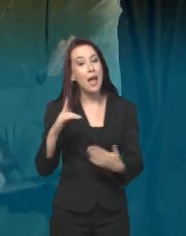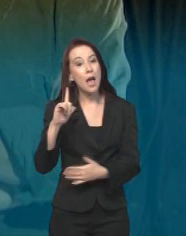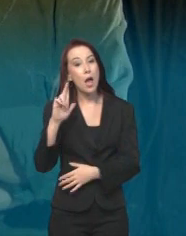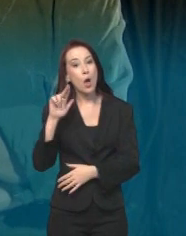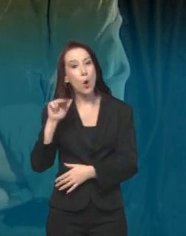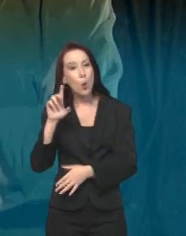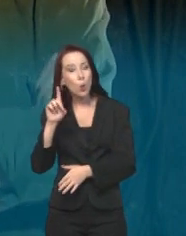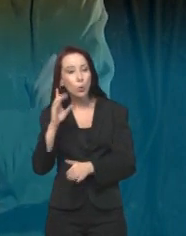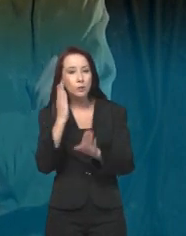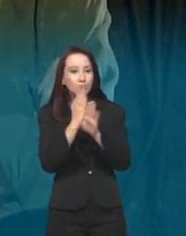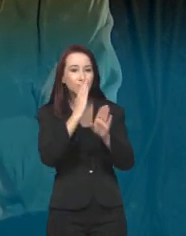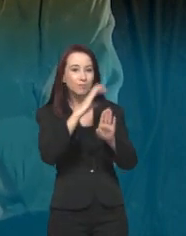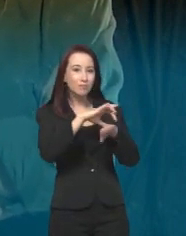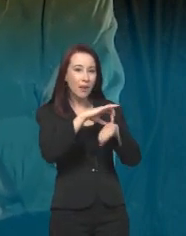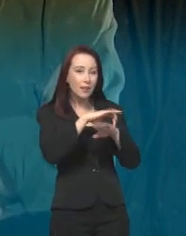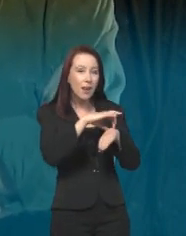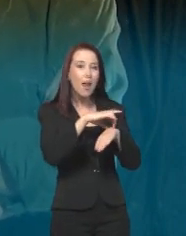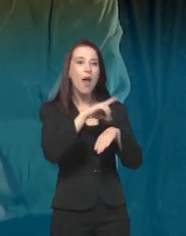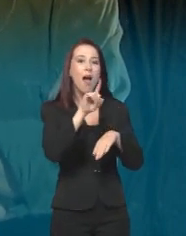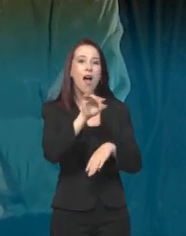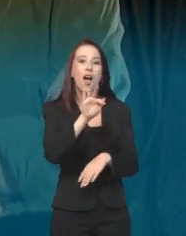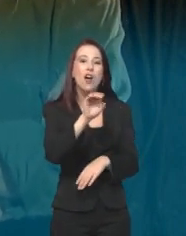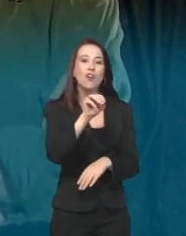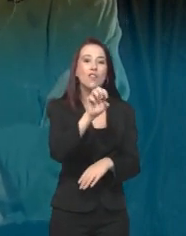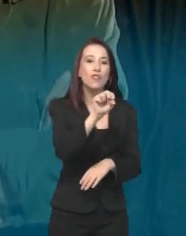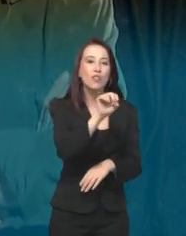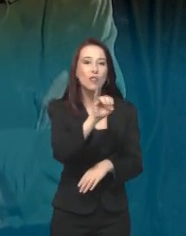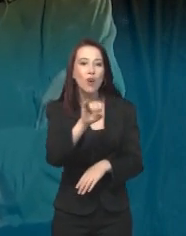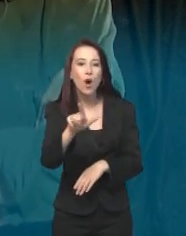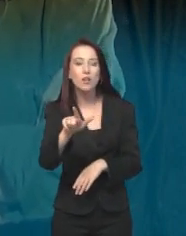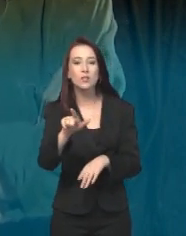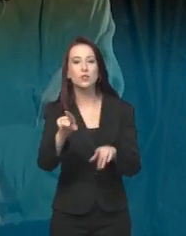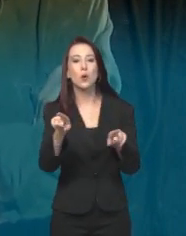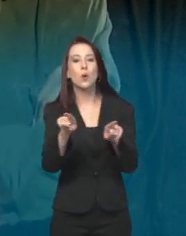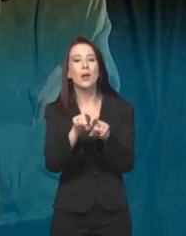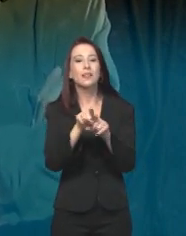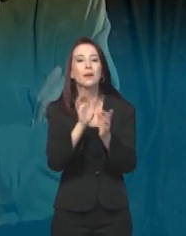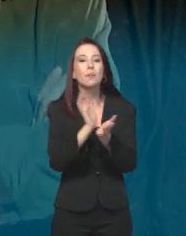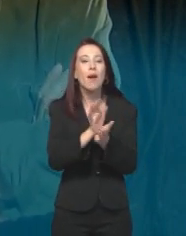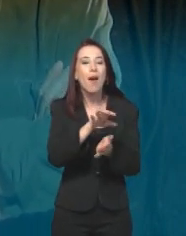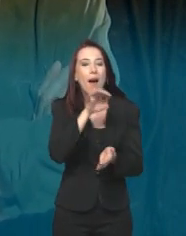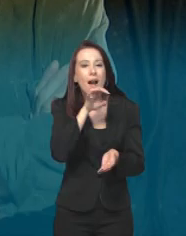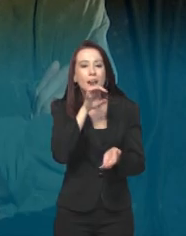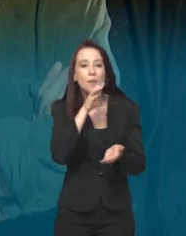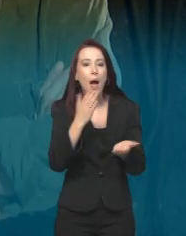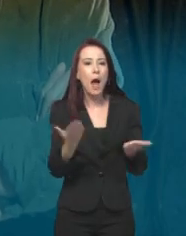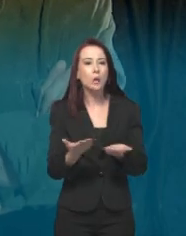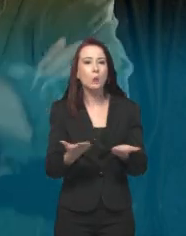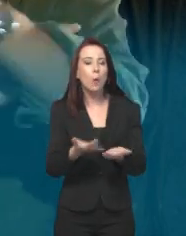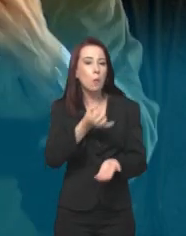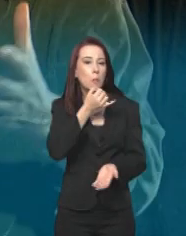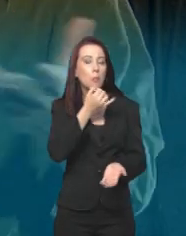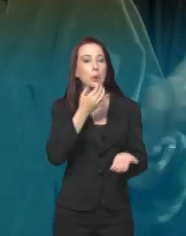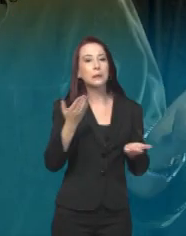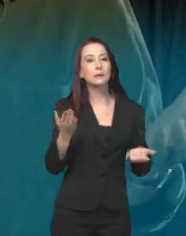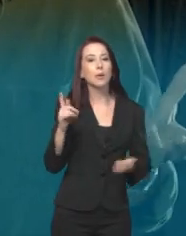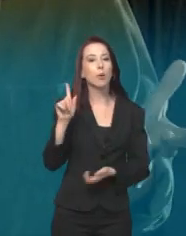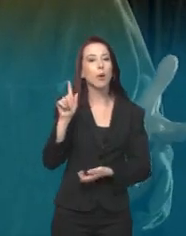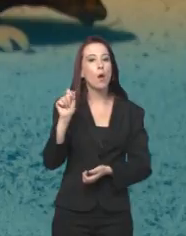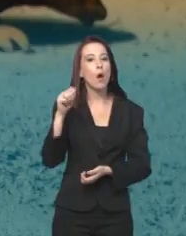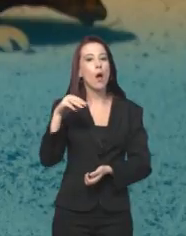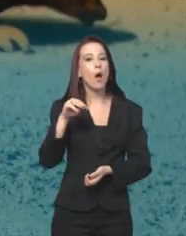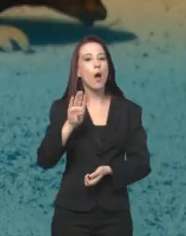descobriu animais fósseis, como animais atuais que se desconheciam cientificamente. Por exemplo, o